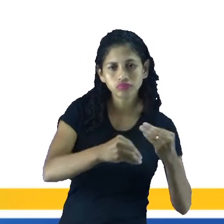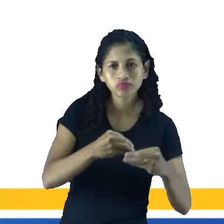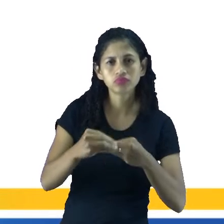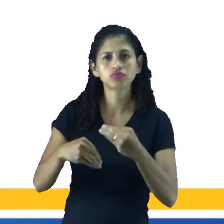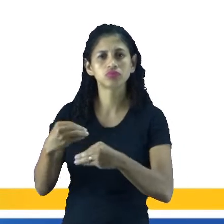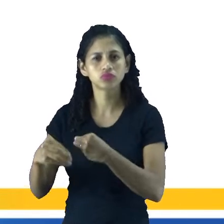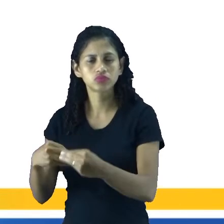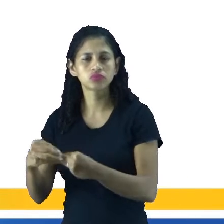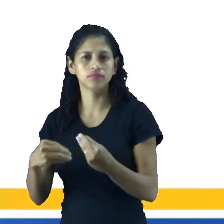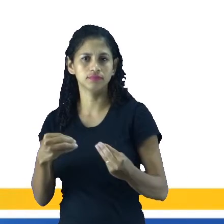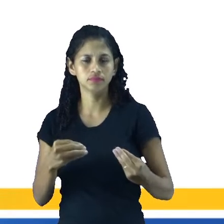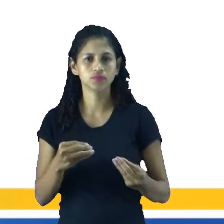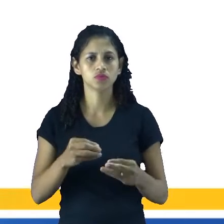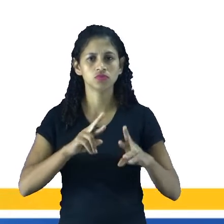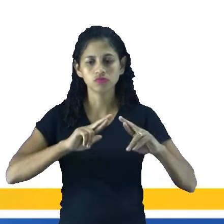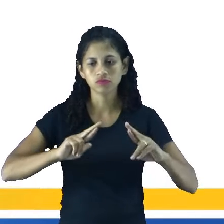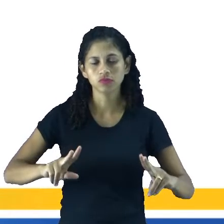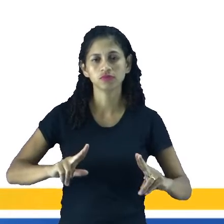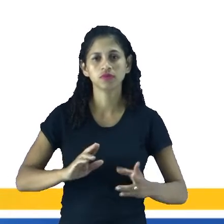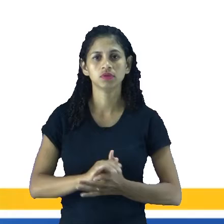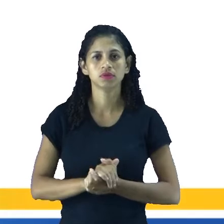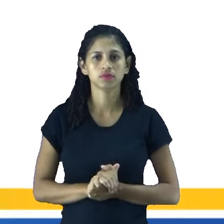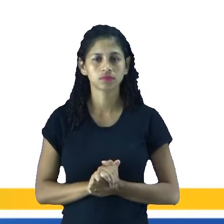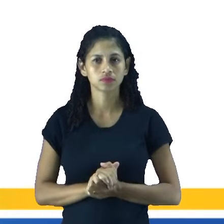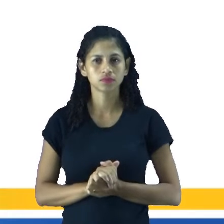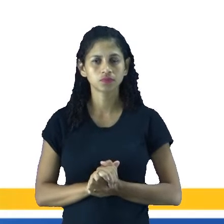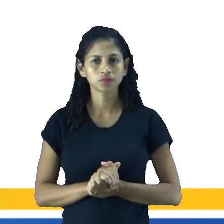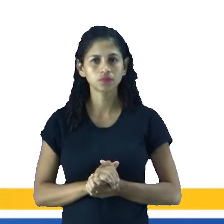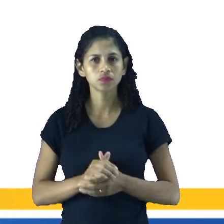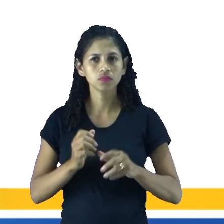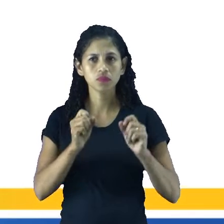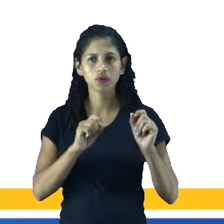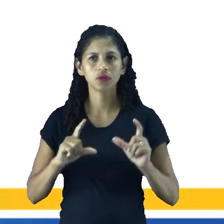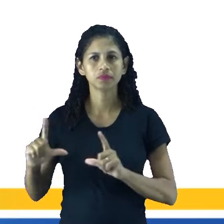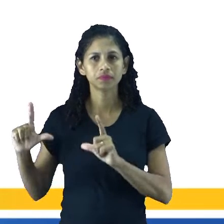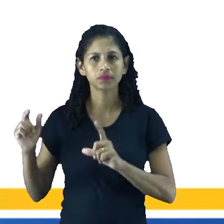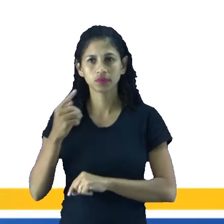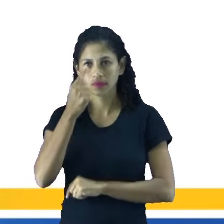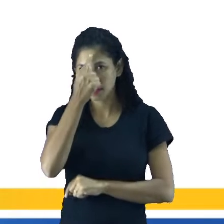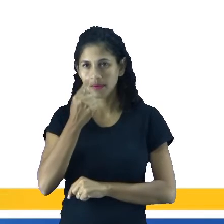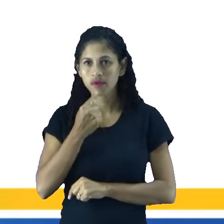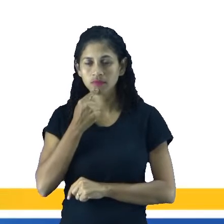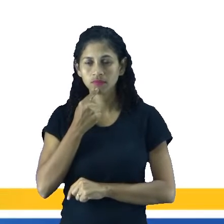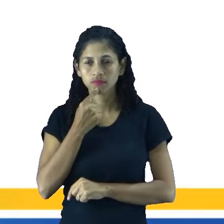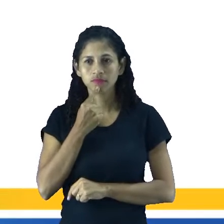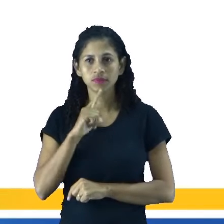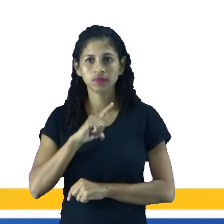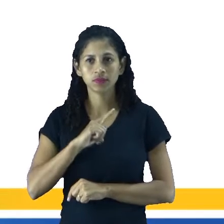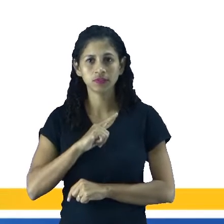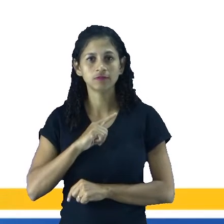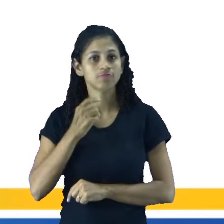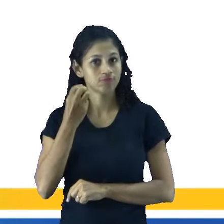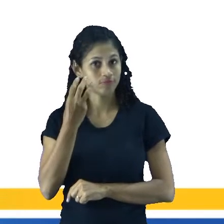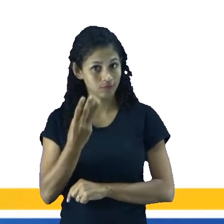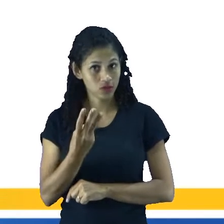de 2 ou mais substâncias diferentes. Aí na tela vocês podem observar que tem 3 imagens aí.